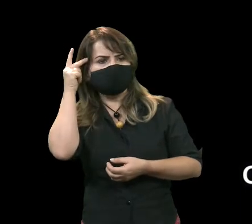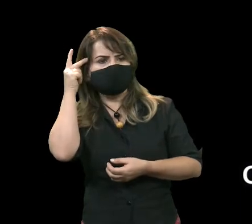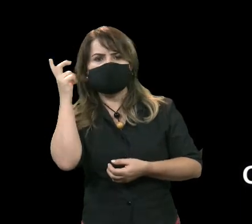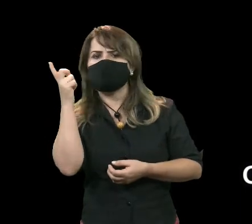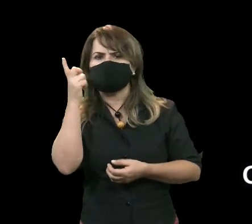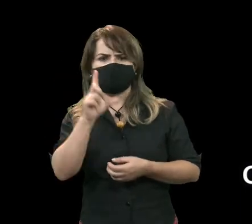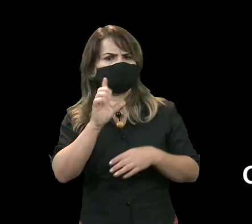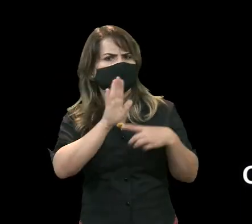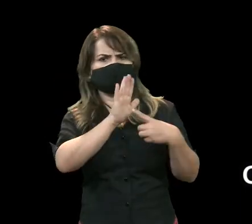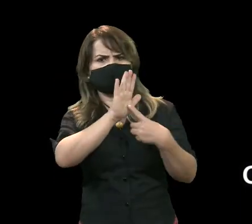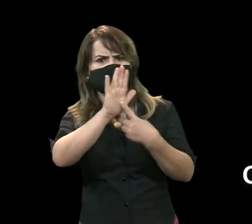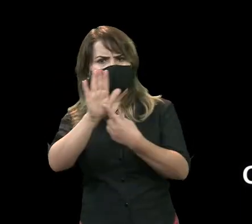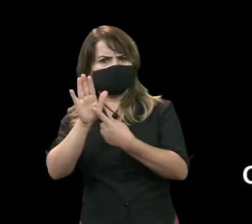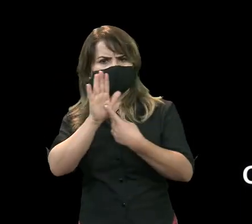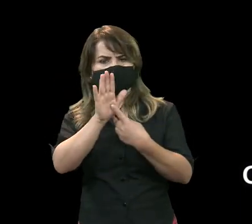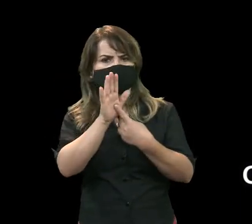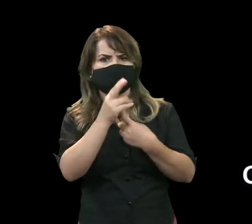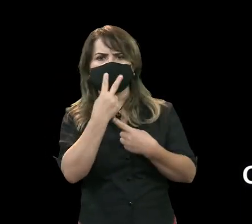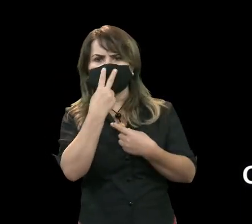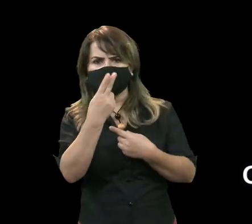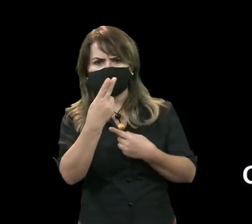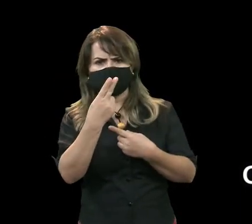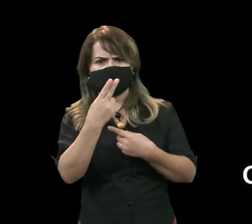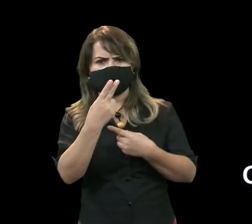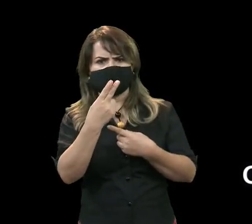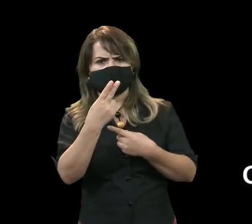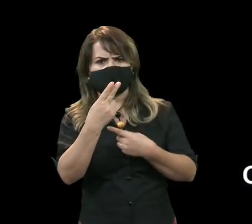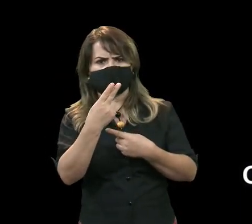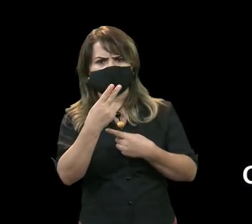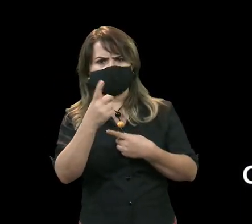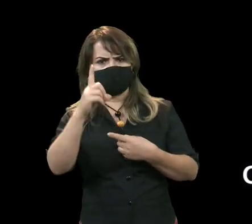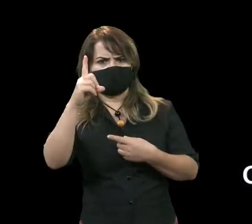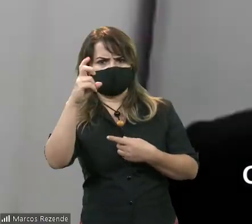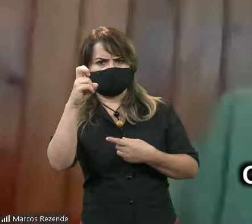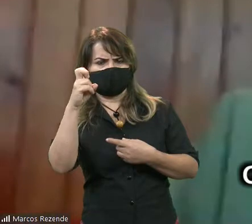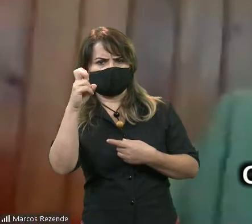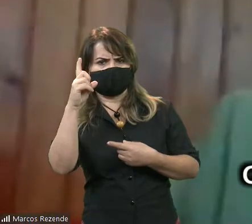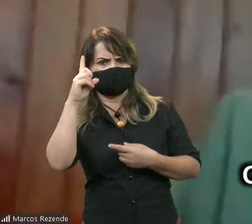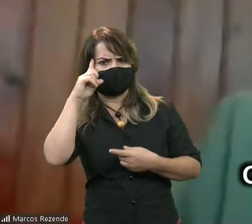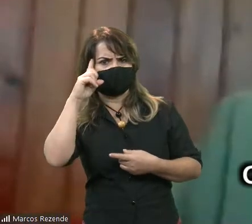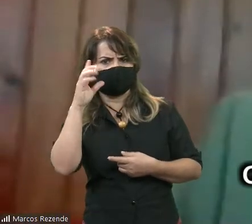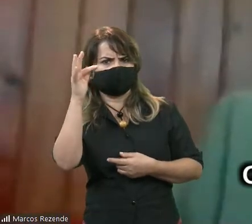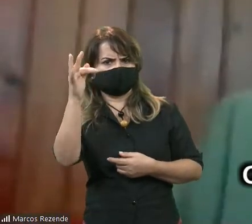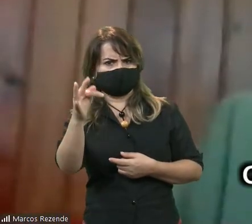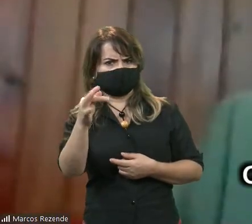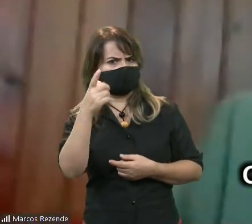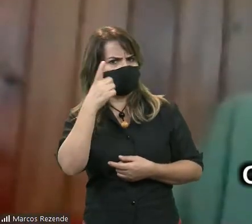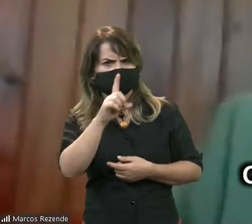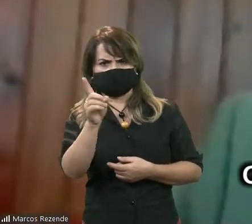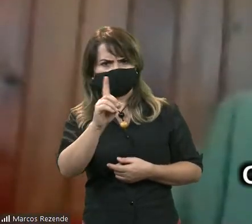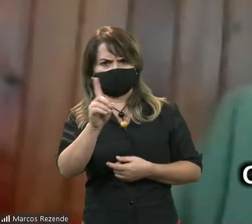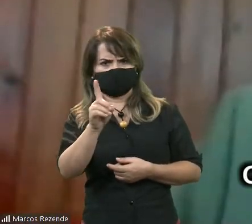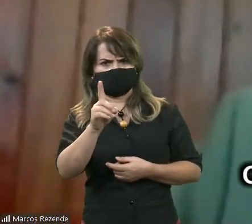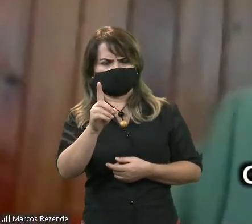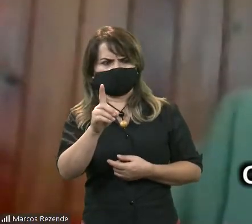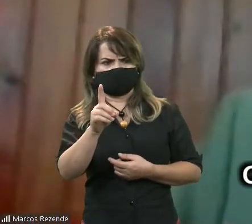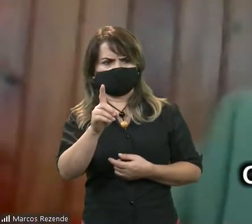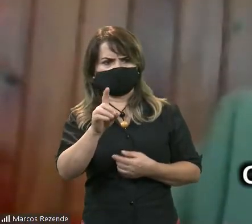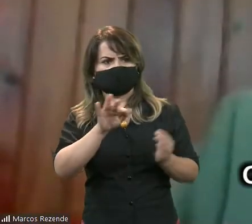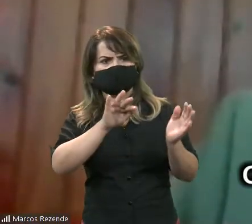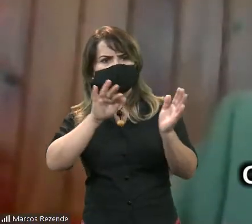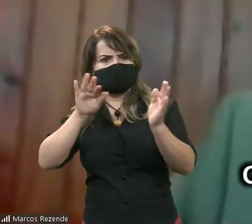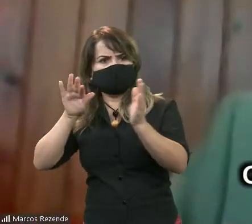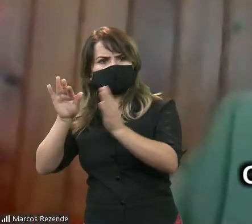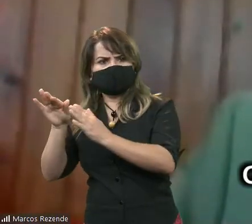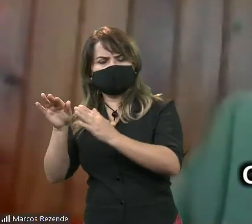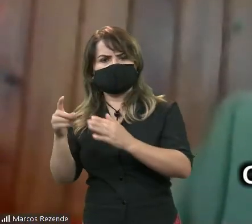daqui 15 dias para esse projeto votar em votação? Vereador, nós estamos no segundo item da ordem do dia. O projeto de